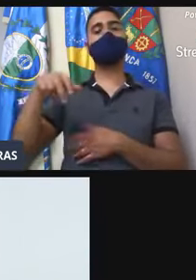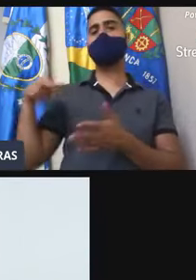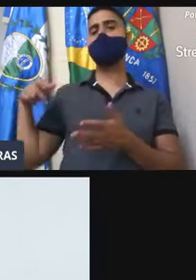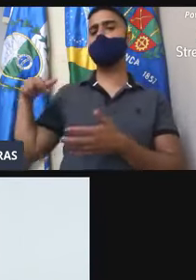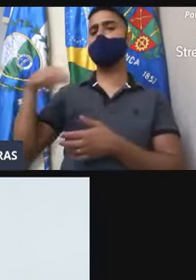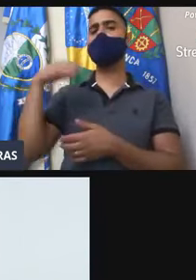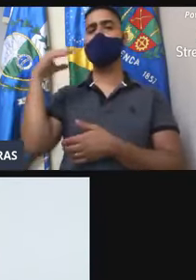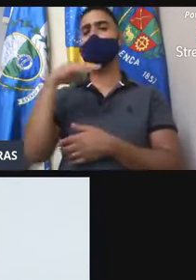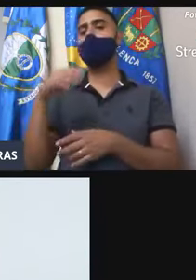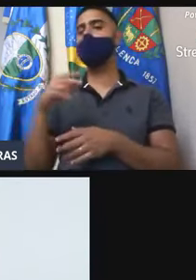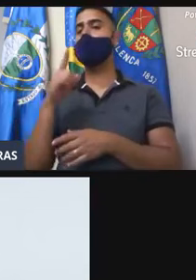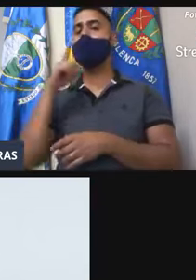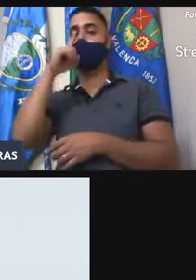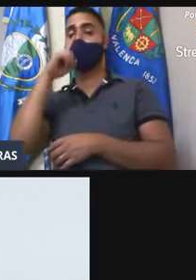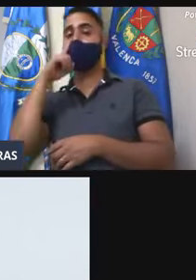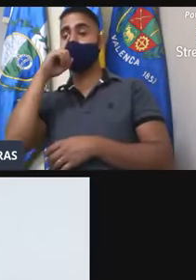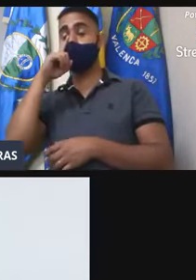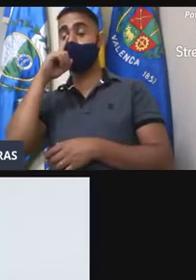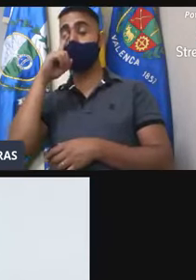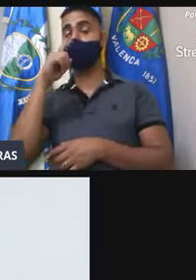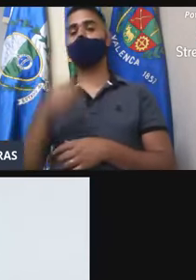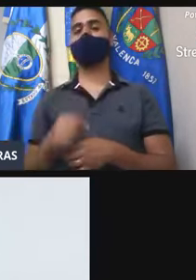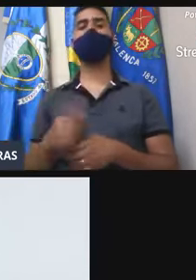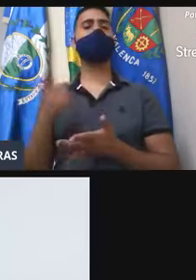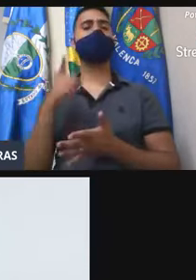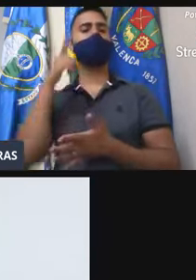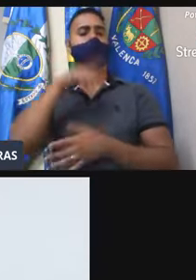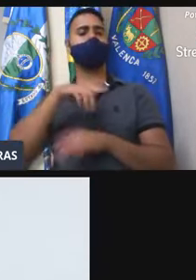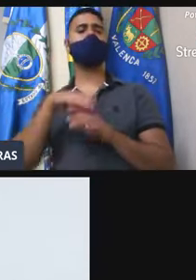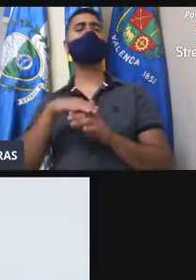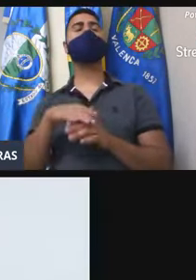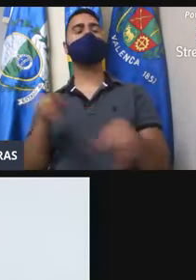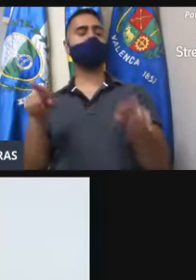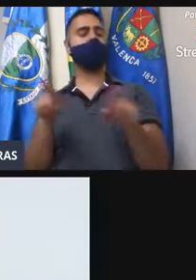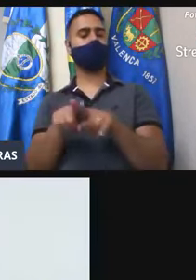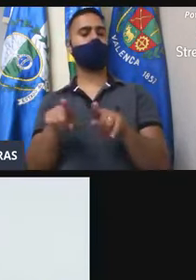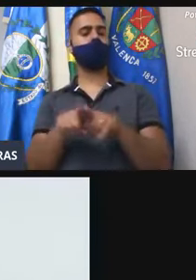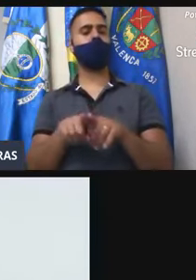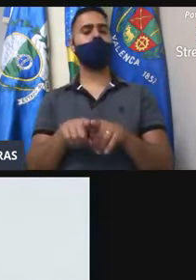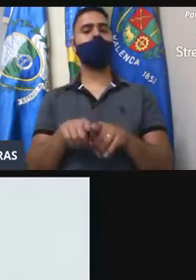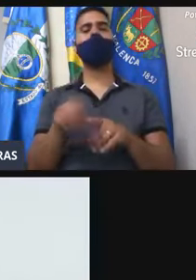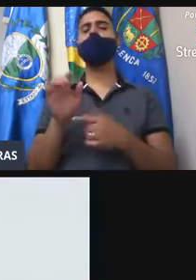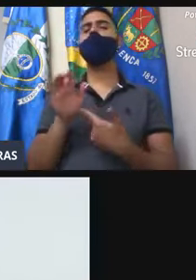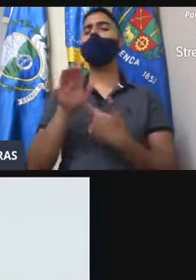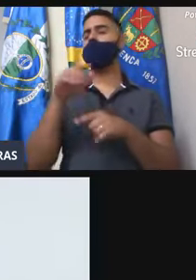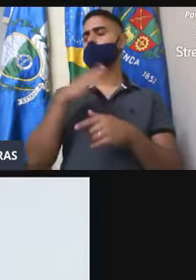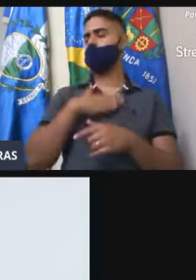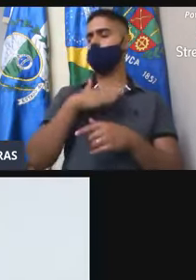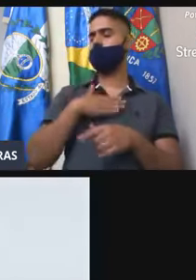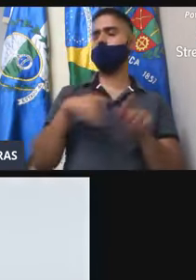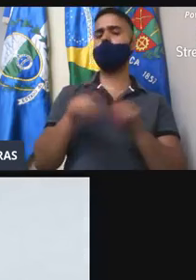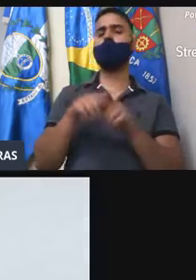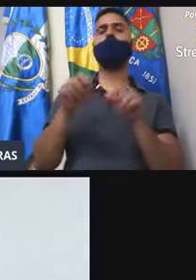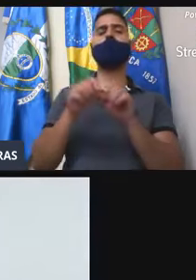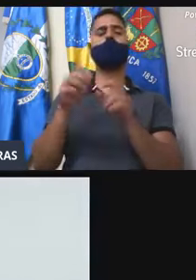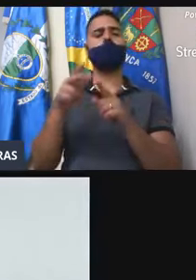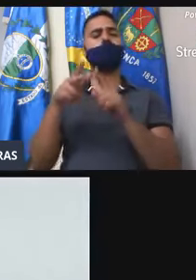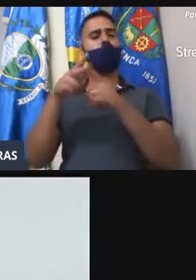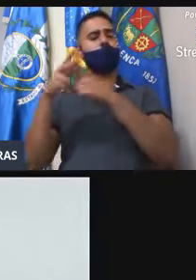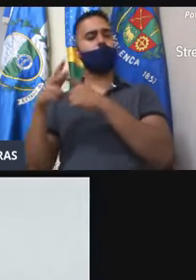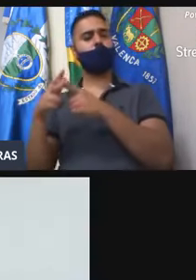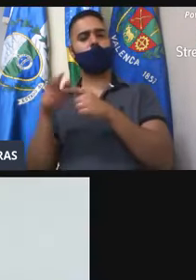correndo, era um risco muito grande. Então a gente conseguia aí mais um atendimento aí de uma indicação minha. Está sendo feita lá a obra